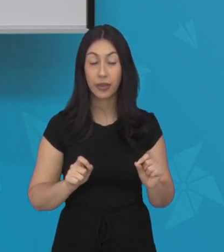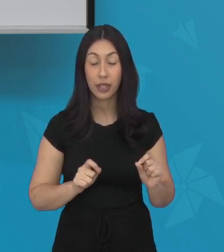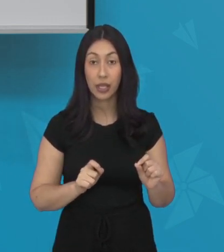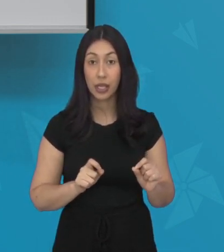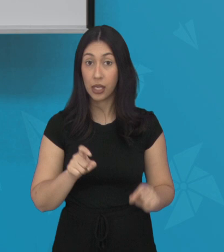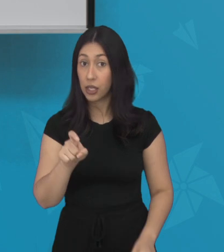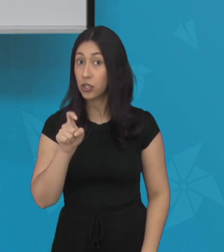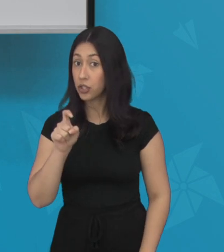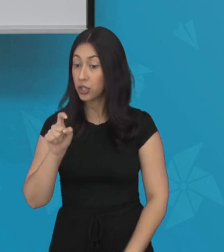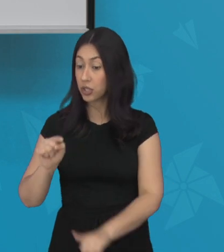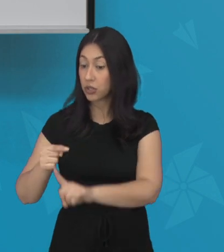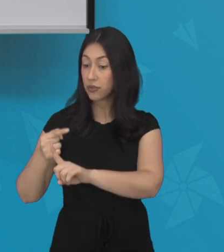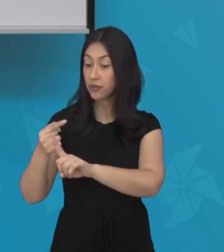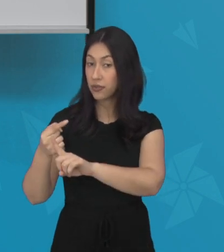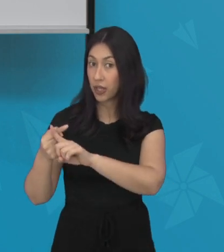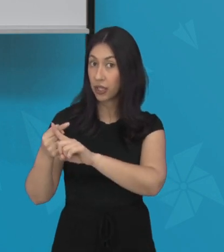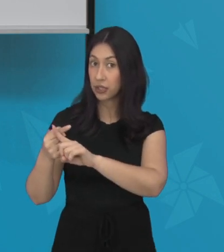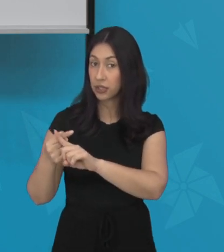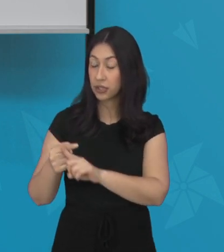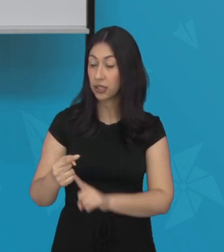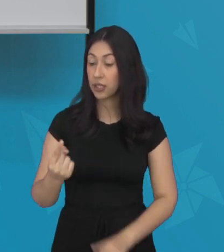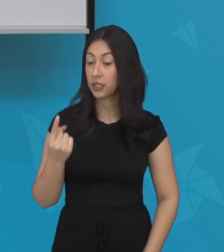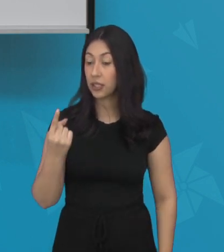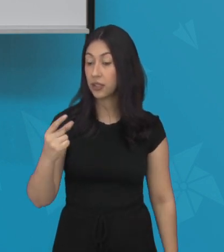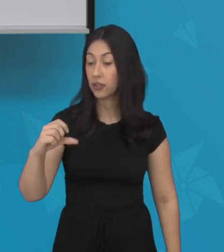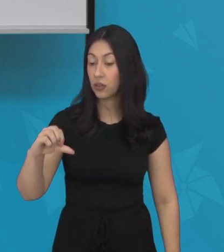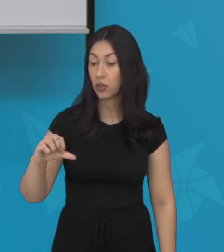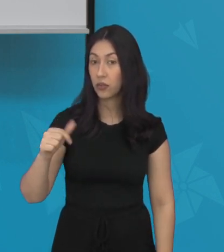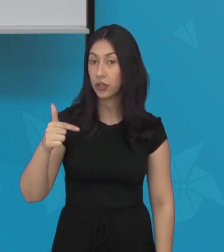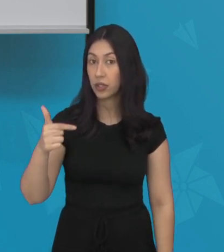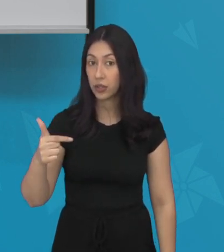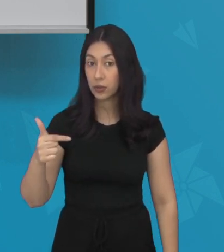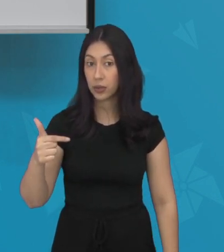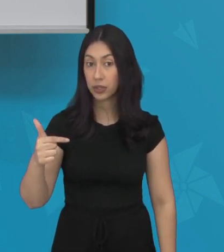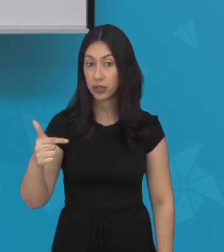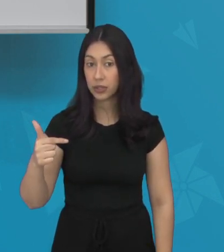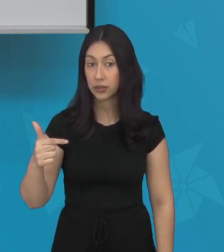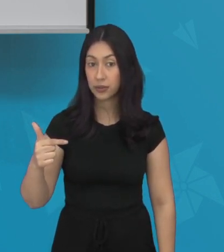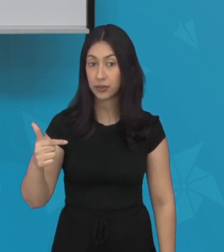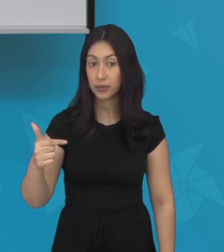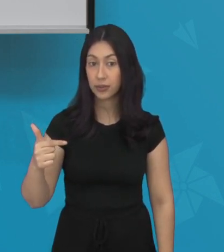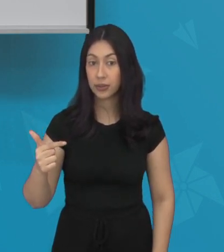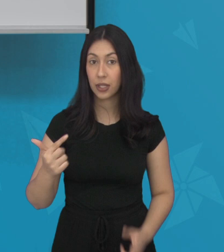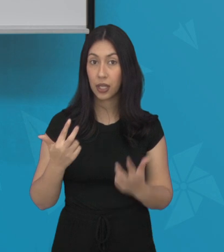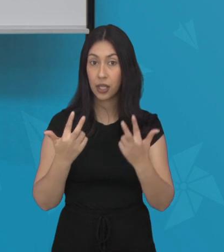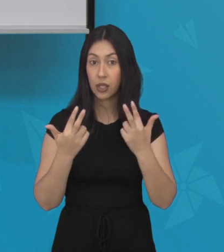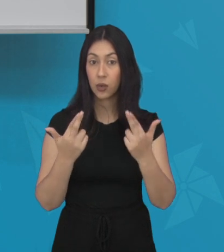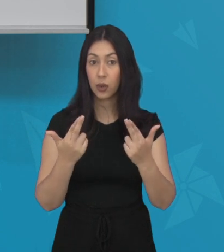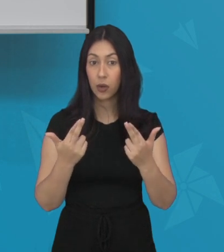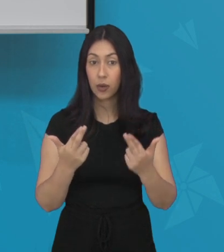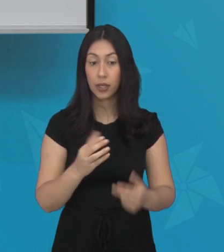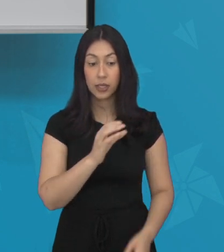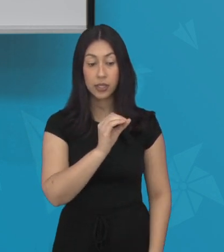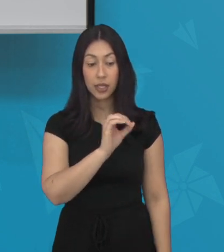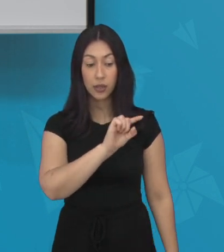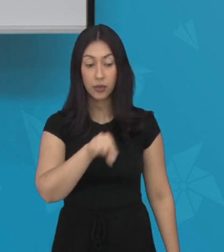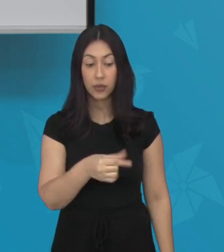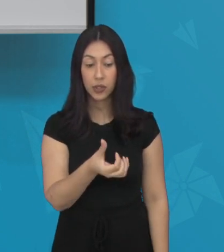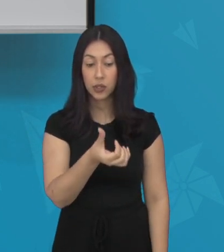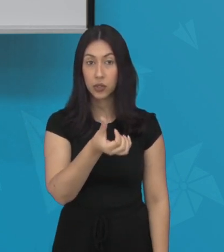é x vezes 192 gramas é